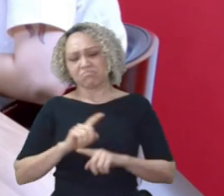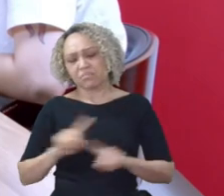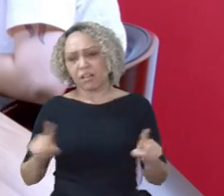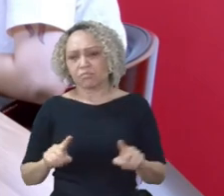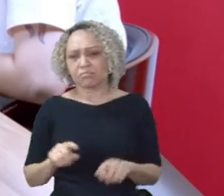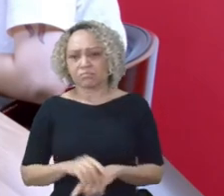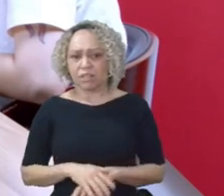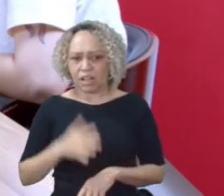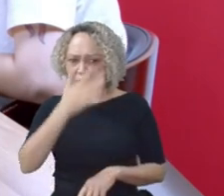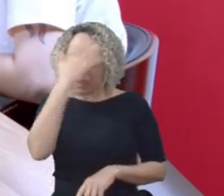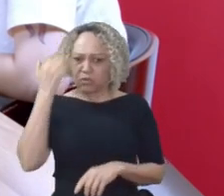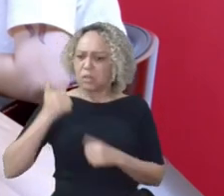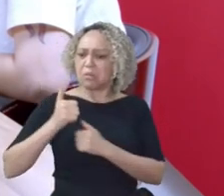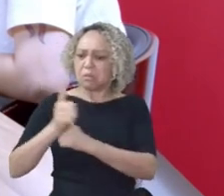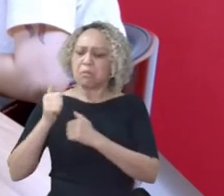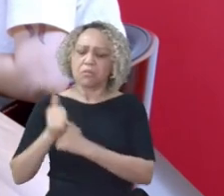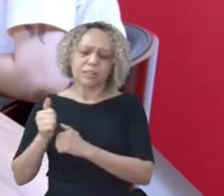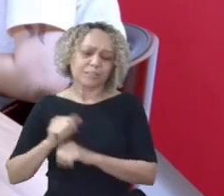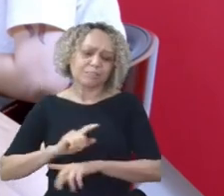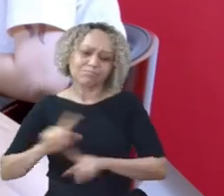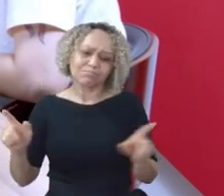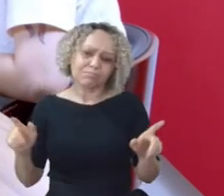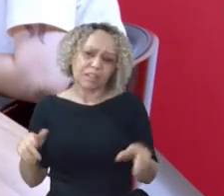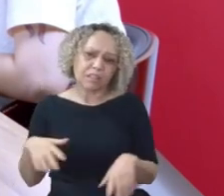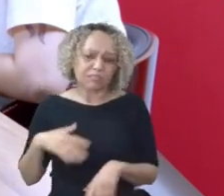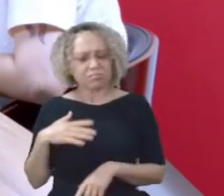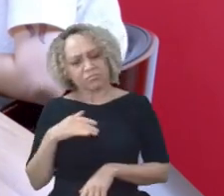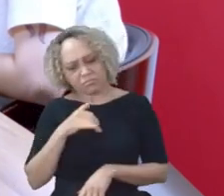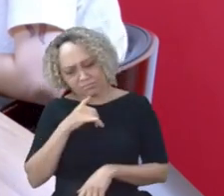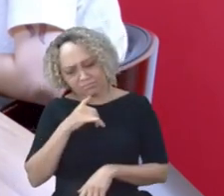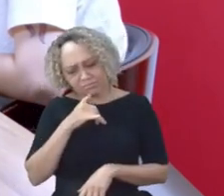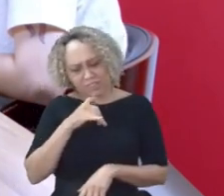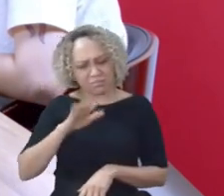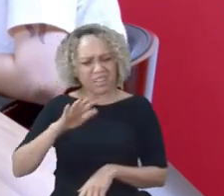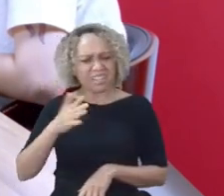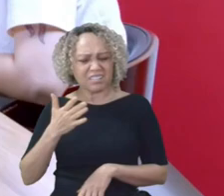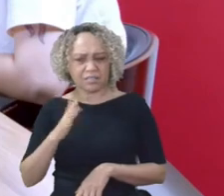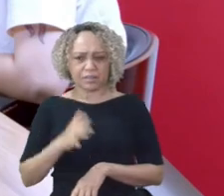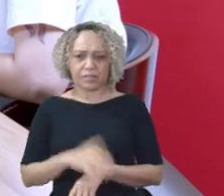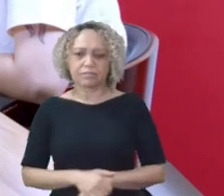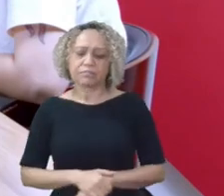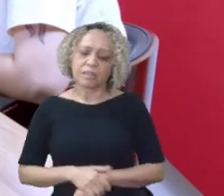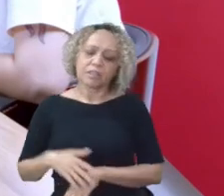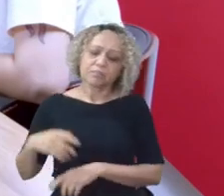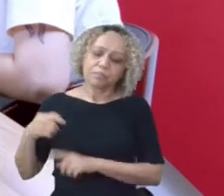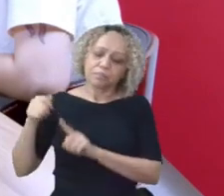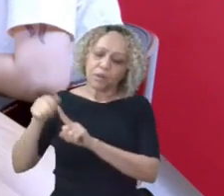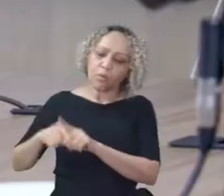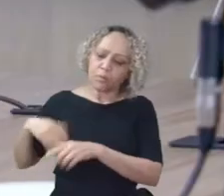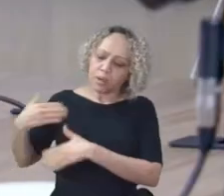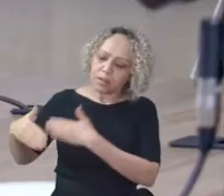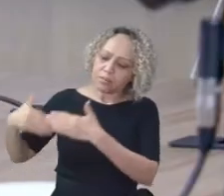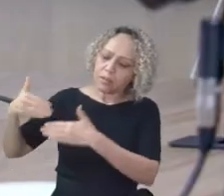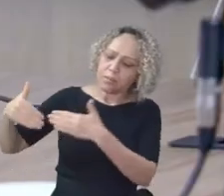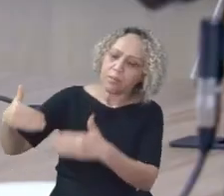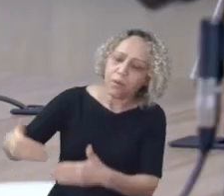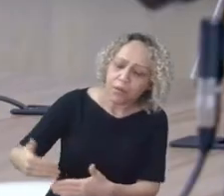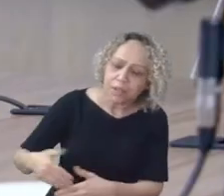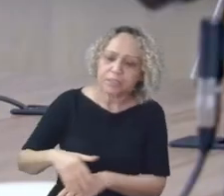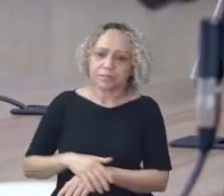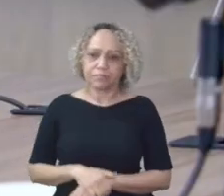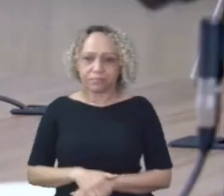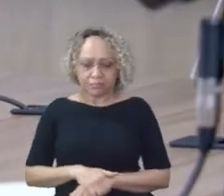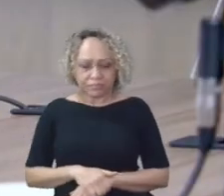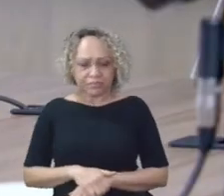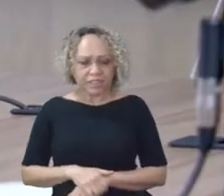fiquei tão triste por isso e tal. Mas aí, posteriormente, alguns meses depois, eu pude visitar um território indígena, por conta